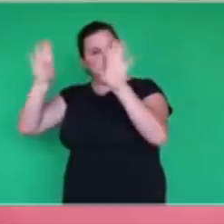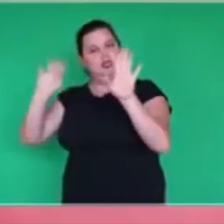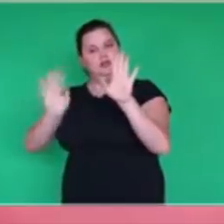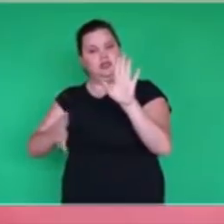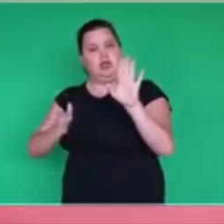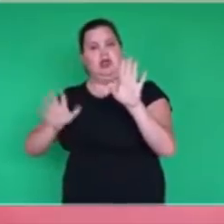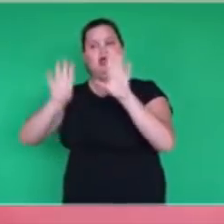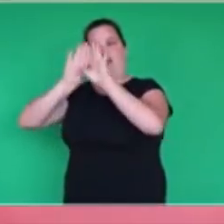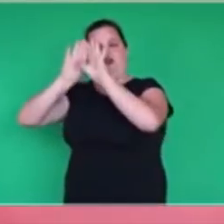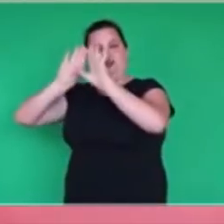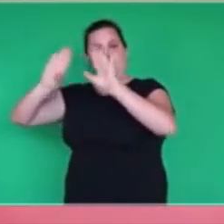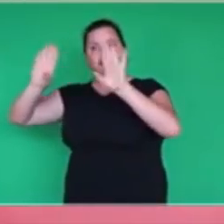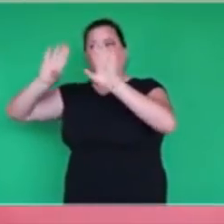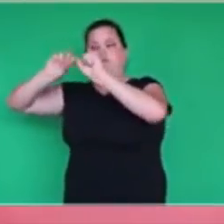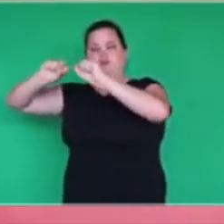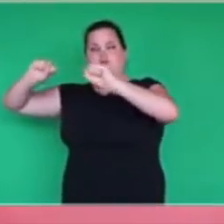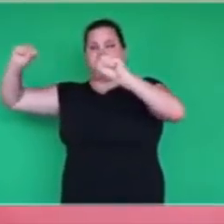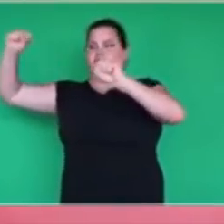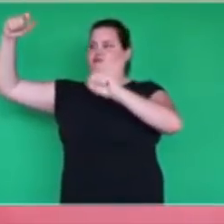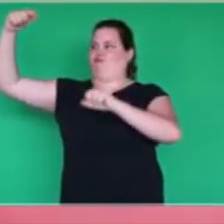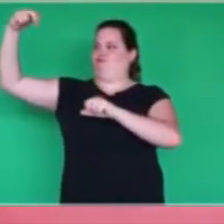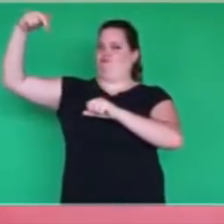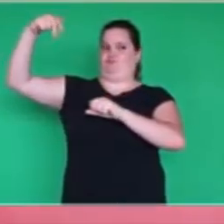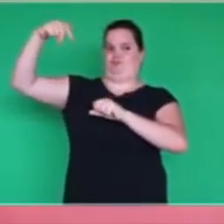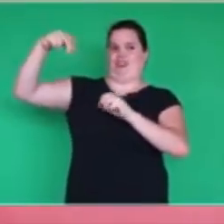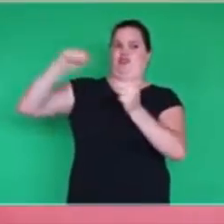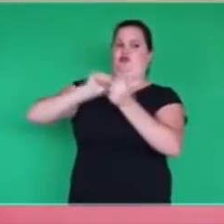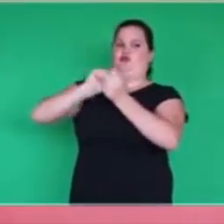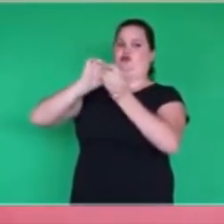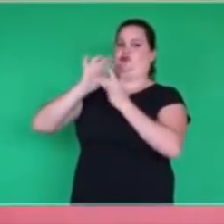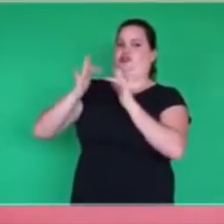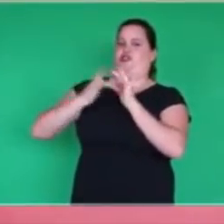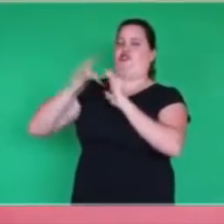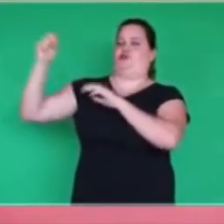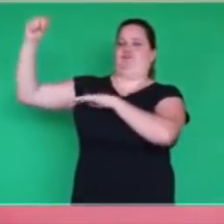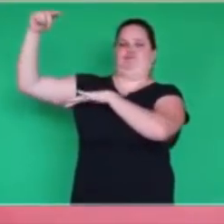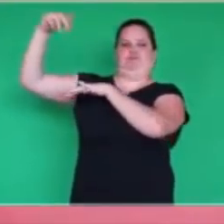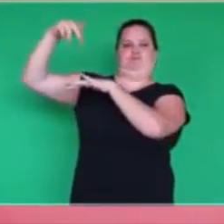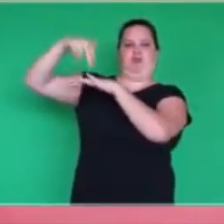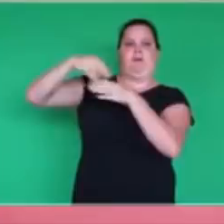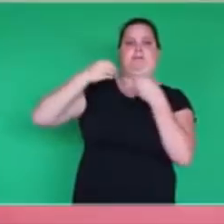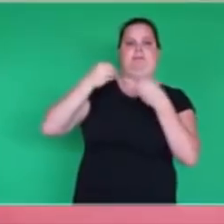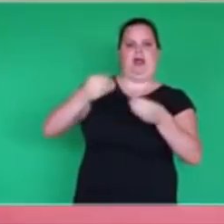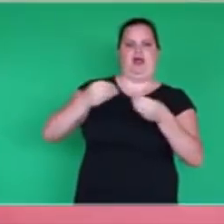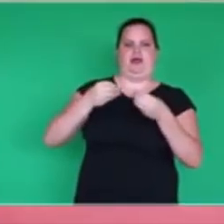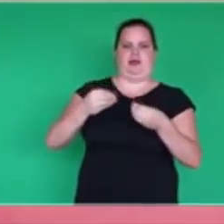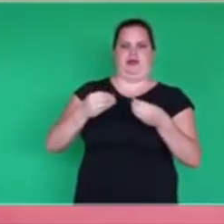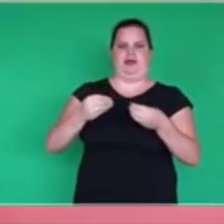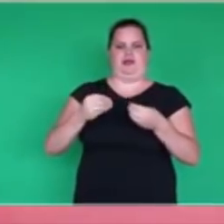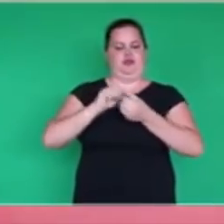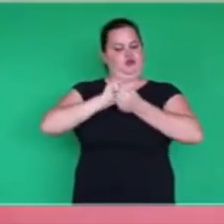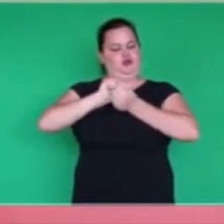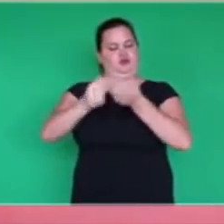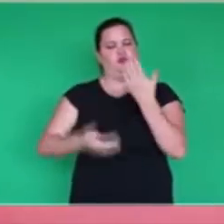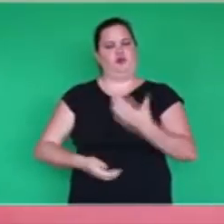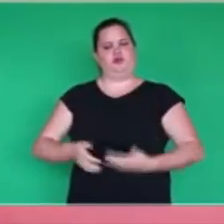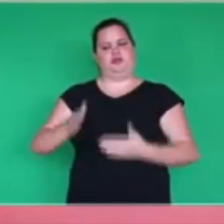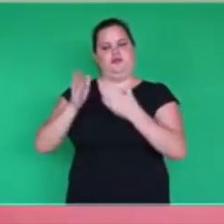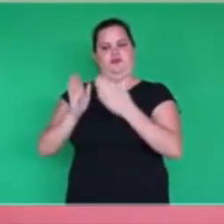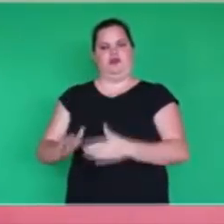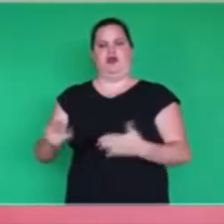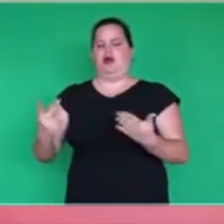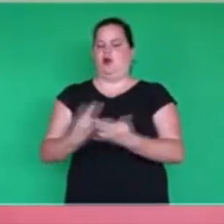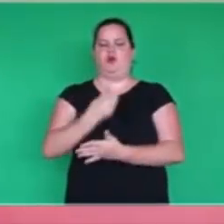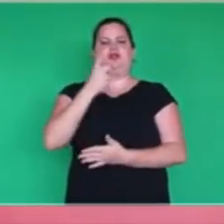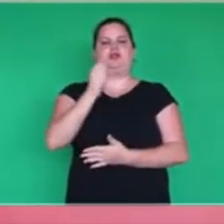Jesus descerá agora não para os santos, mas com os santos, para estabelecer o